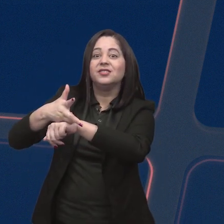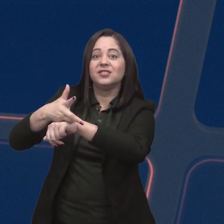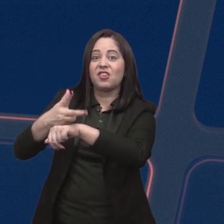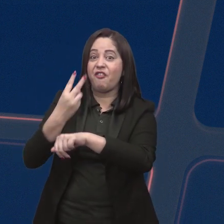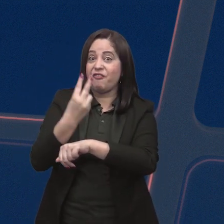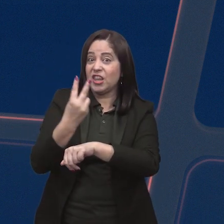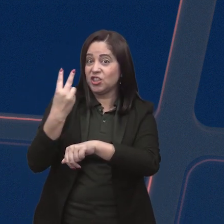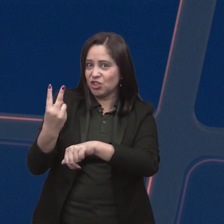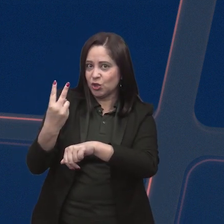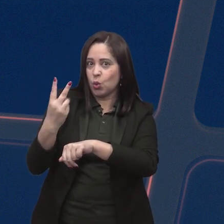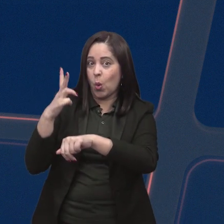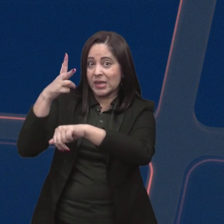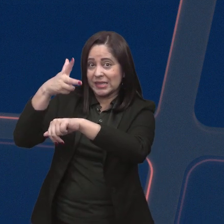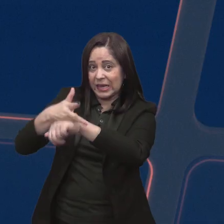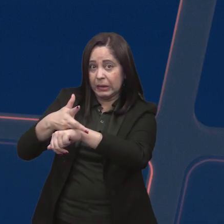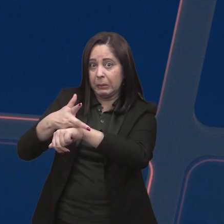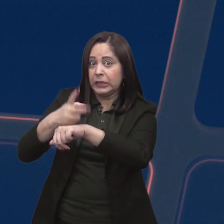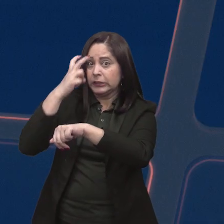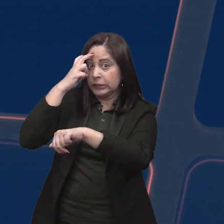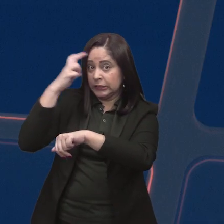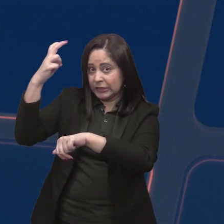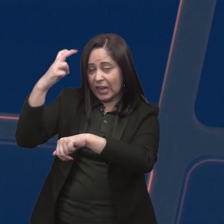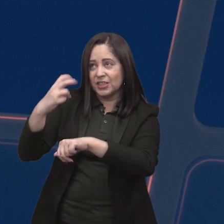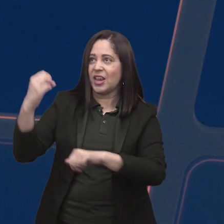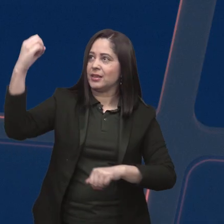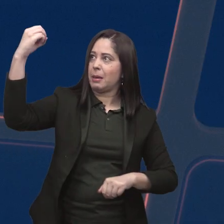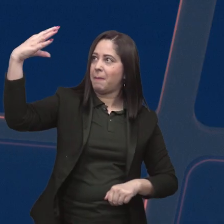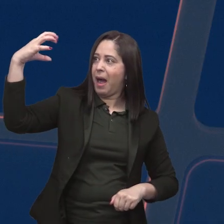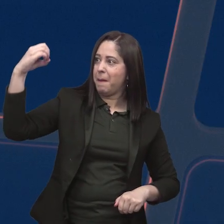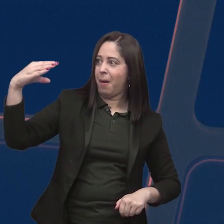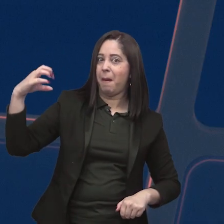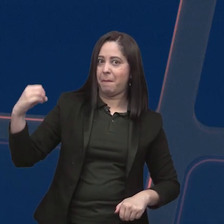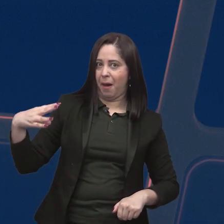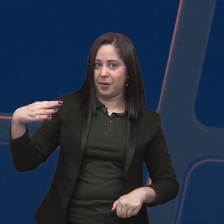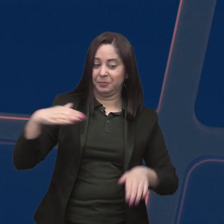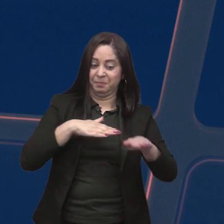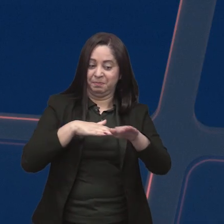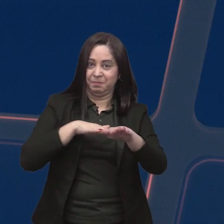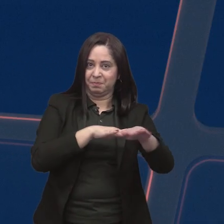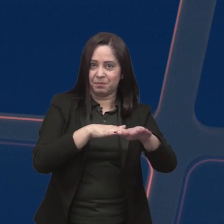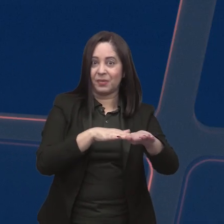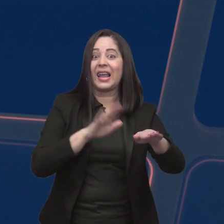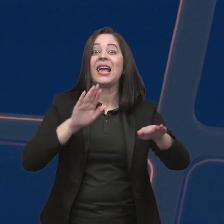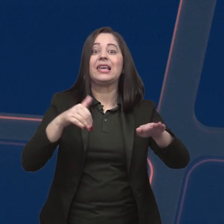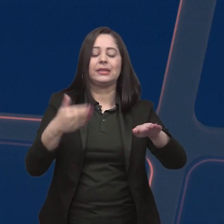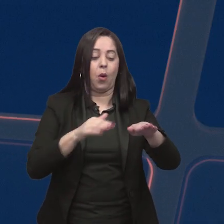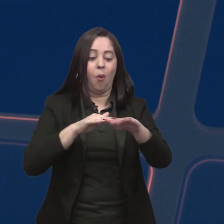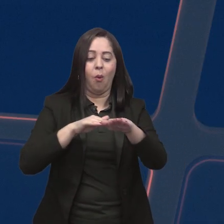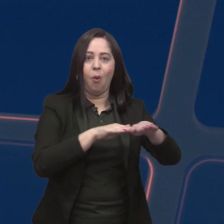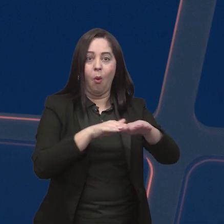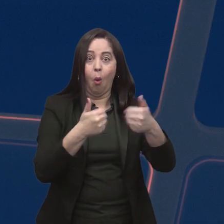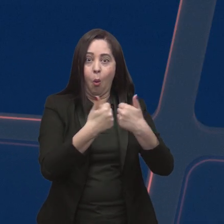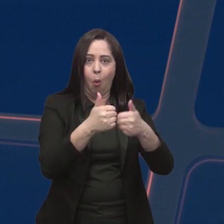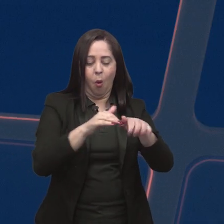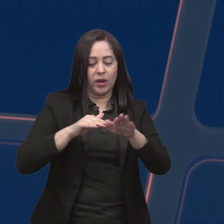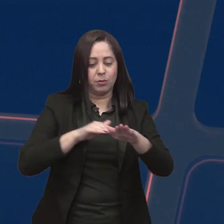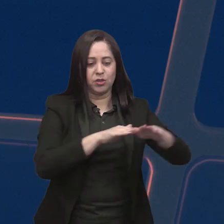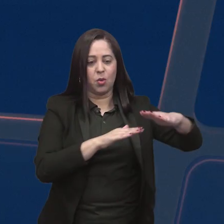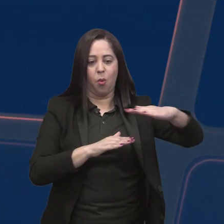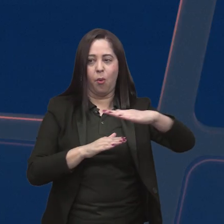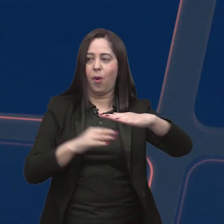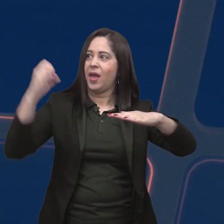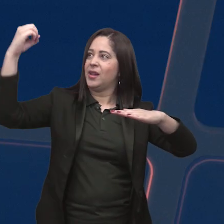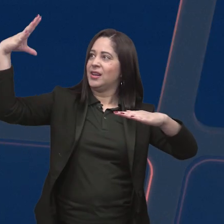concluiu a instalação de 22 câmeras inteligentes nos semáforos da linha verde. O sistema consegue detectar